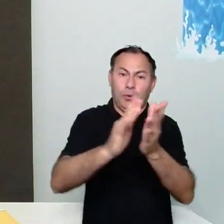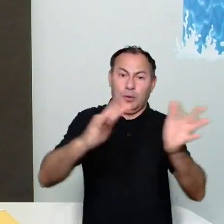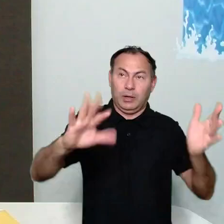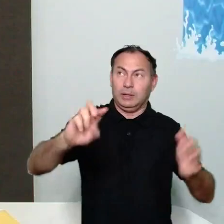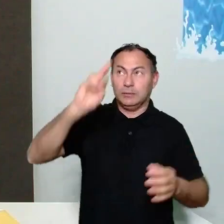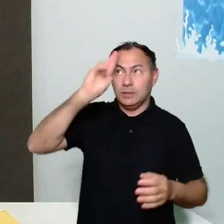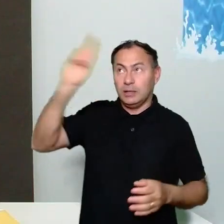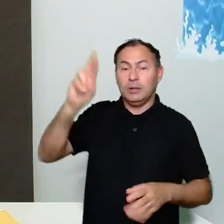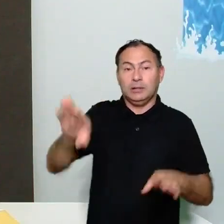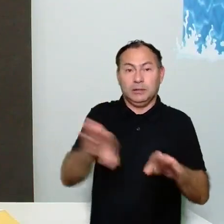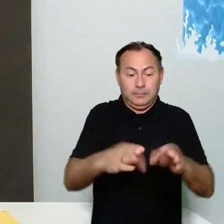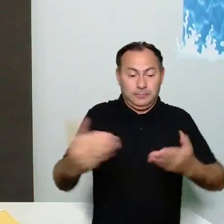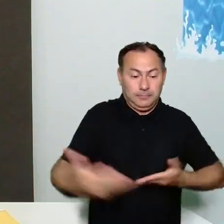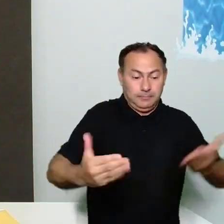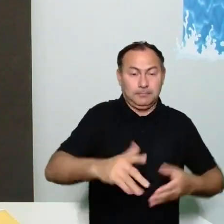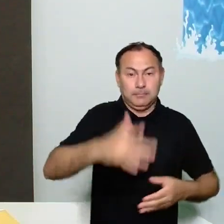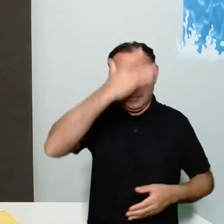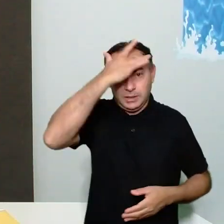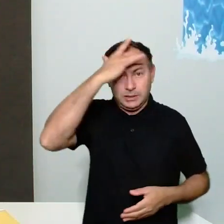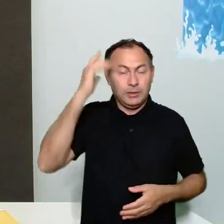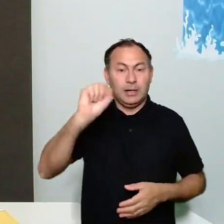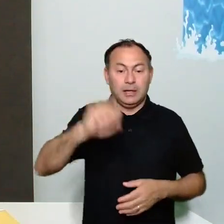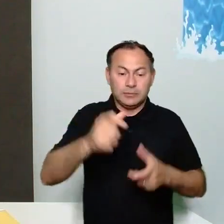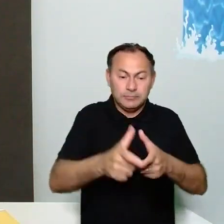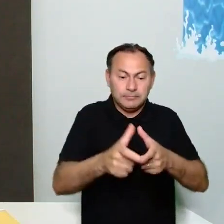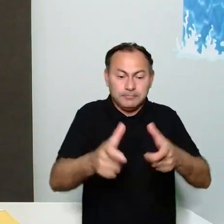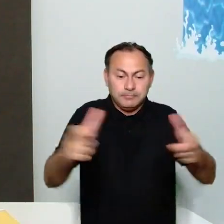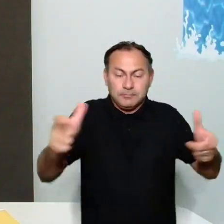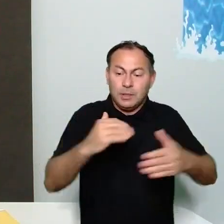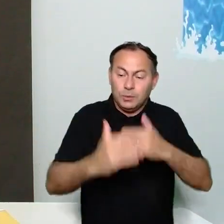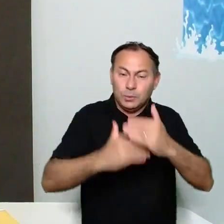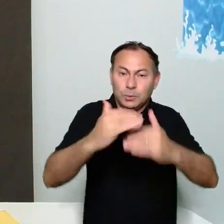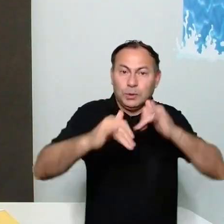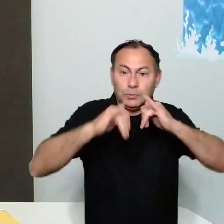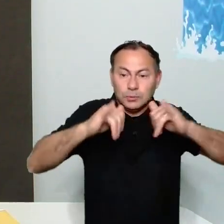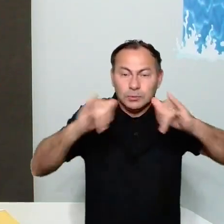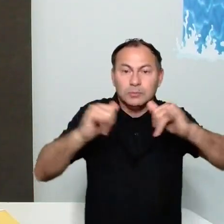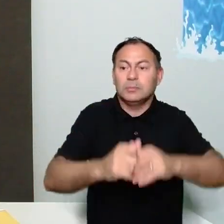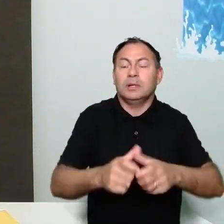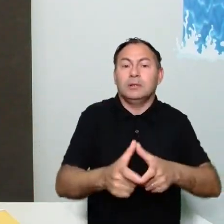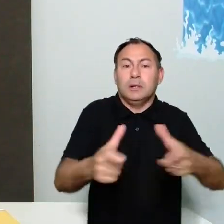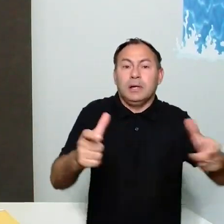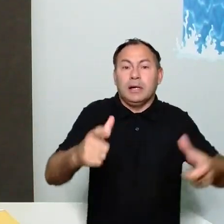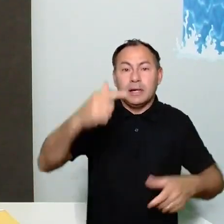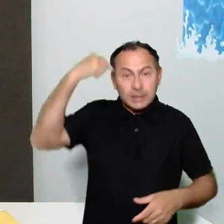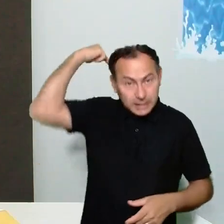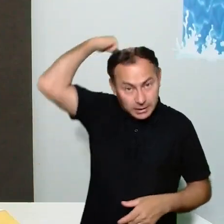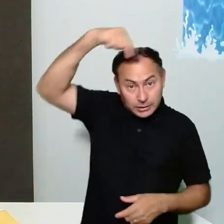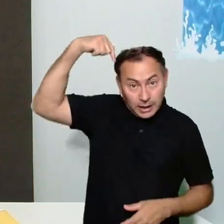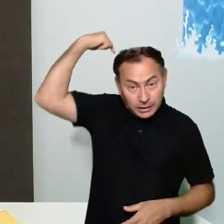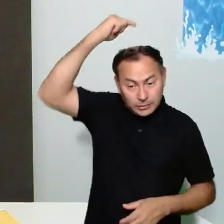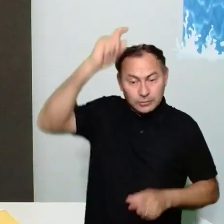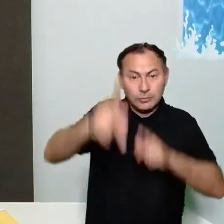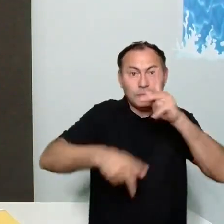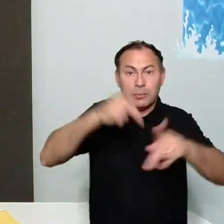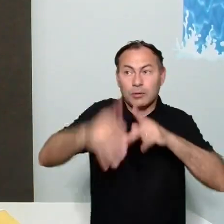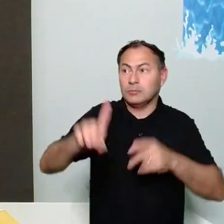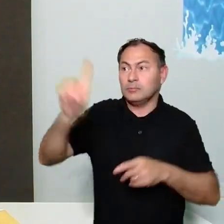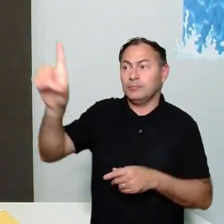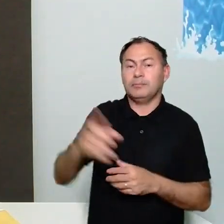serviço do próximo. Assim, crescerá em frutos abundantes à santidade do povo de Deus,